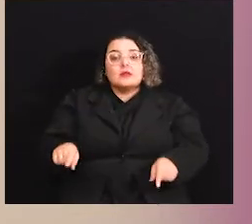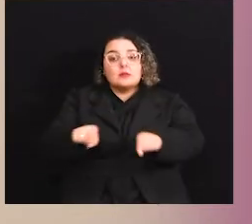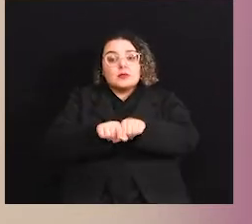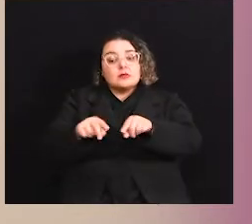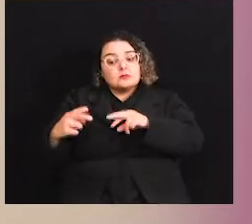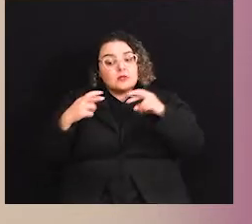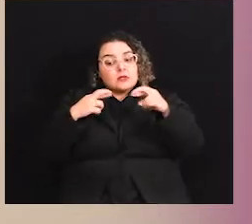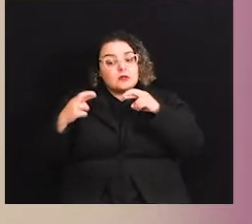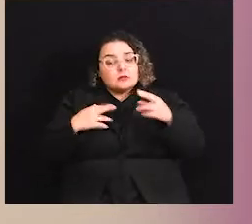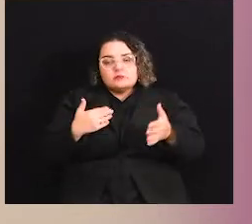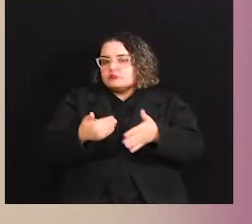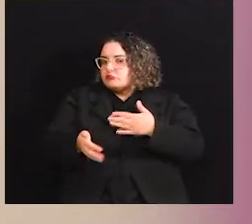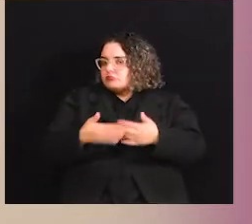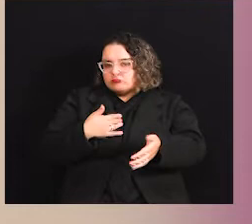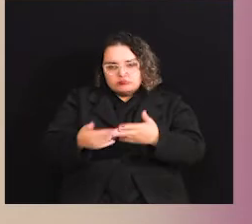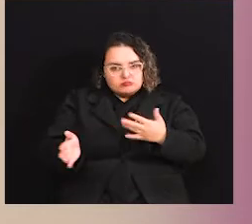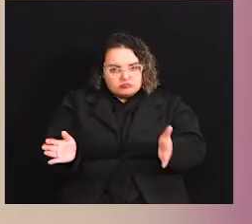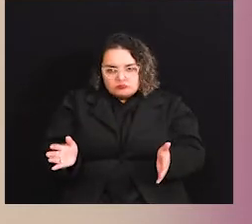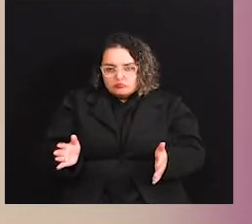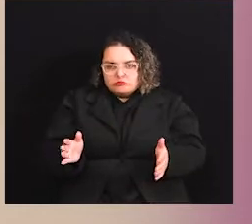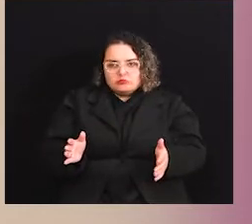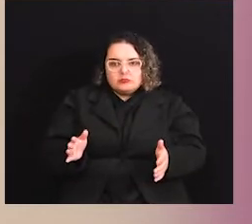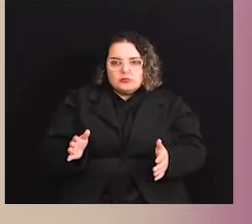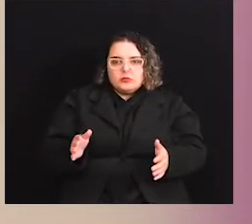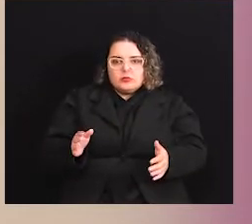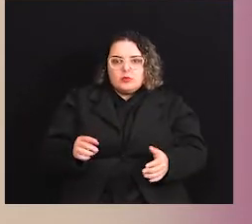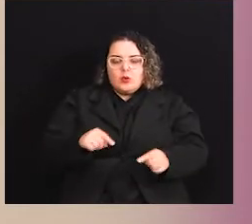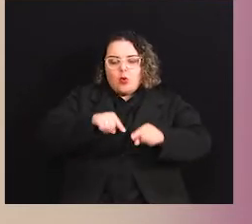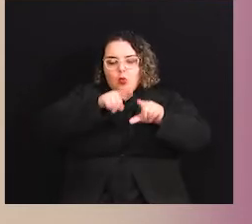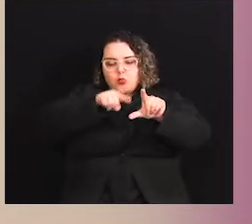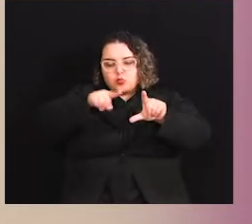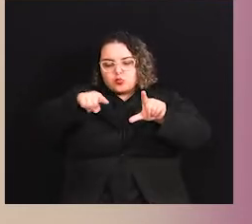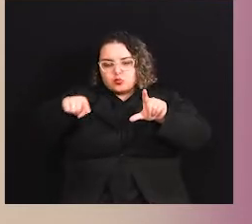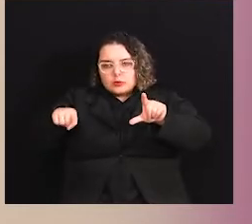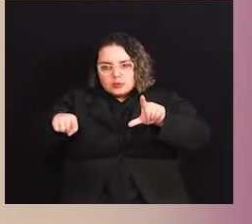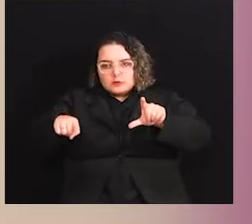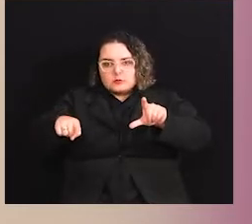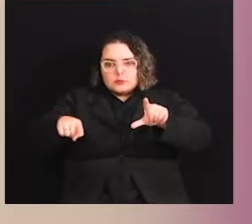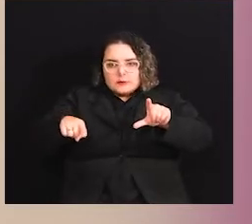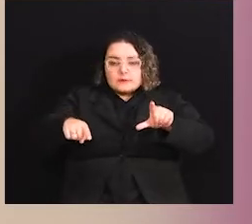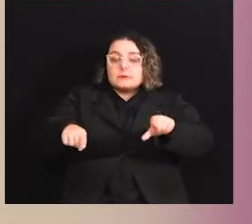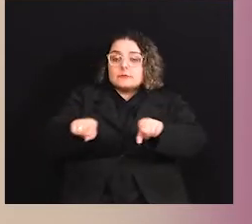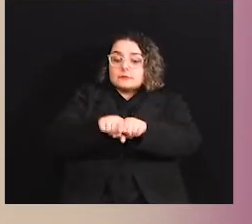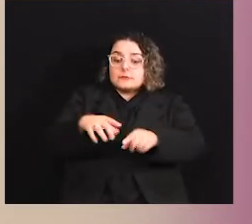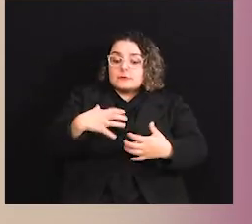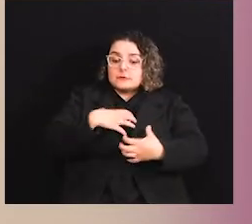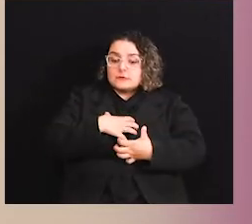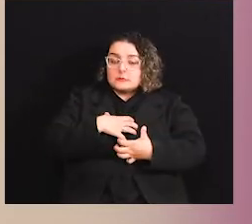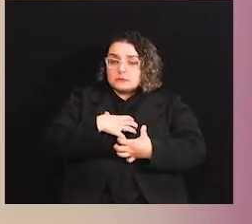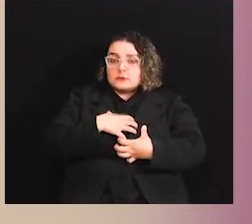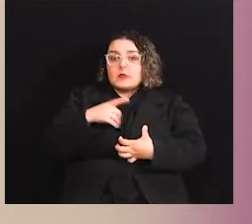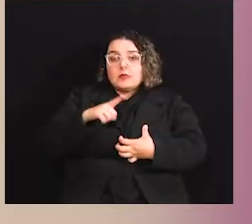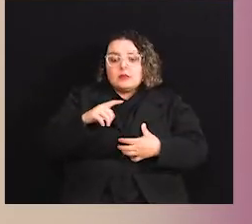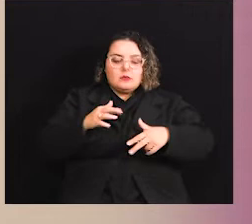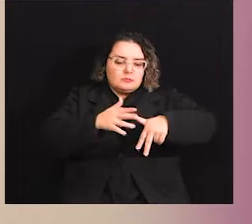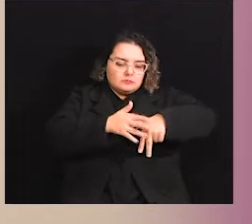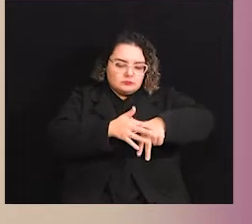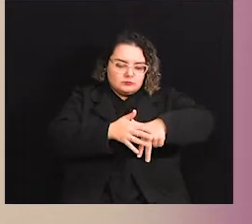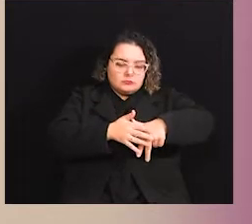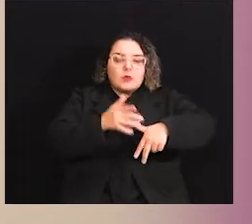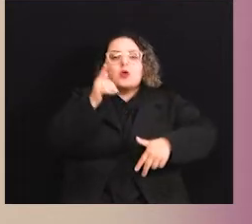analisar, independentemente dos valores de curva de glicose sanguínea, a presença de sintomas. Existem alguns pacientes